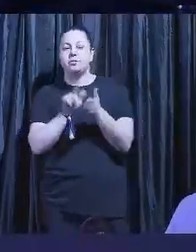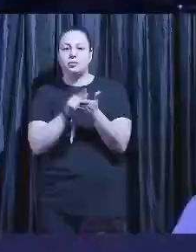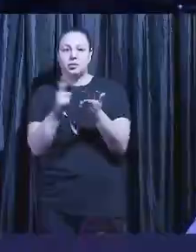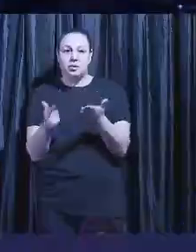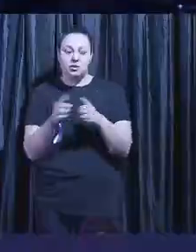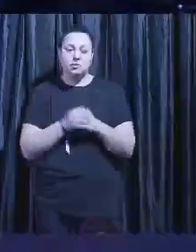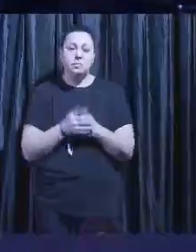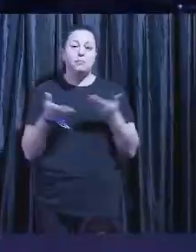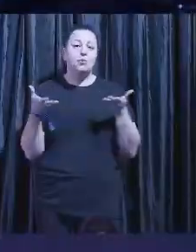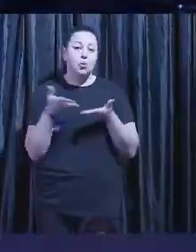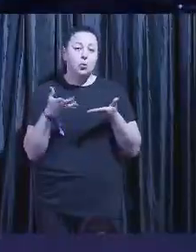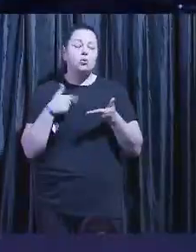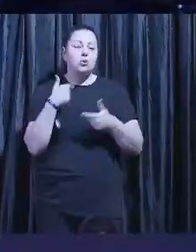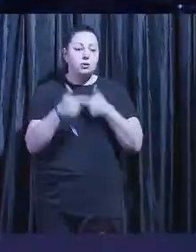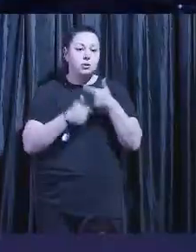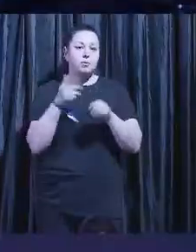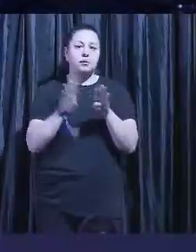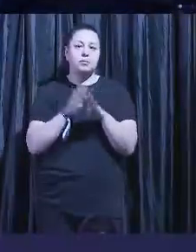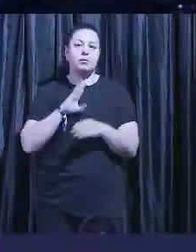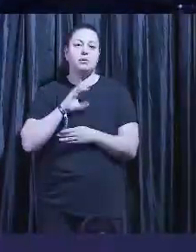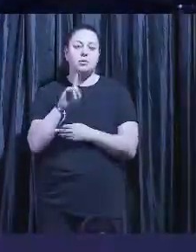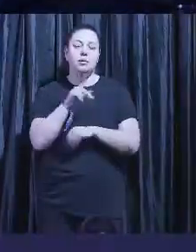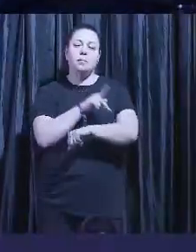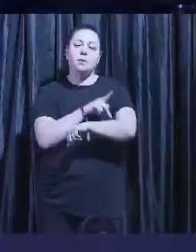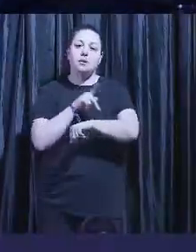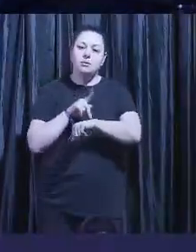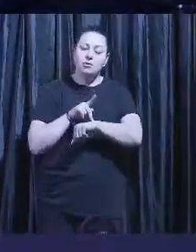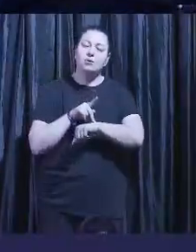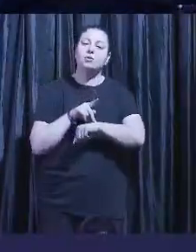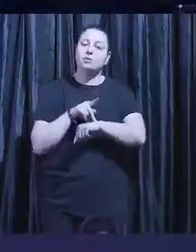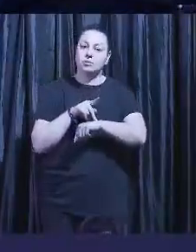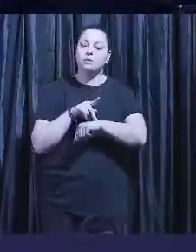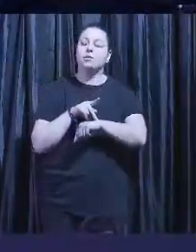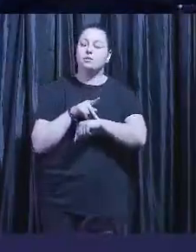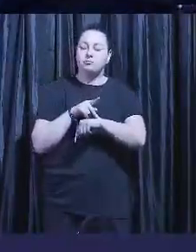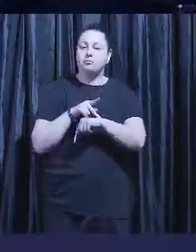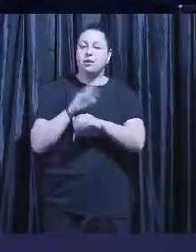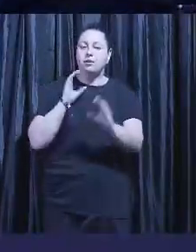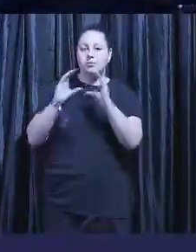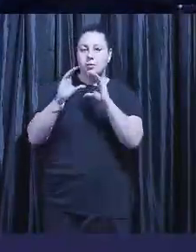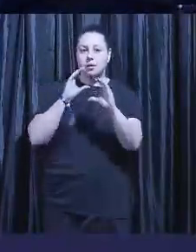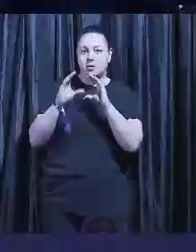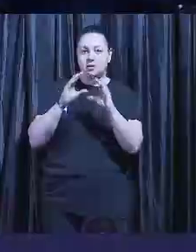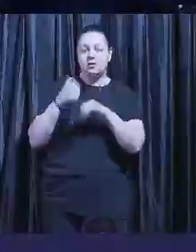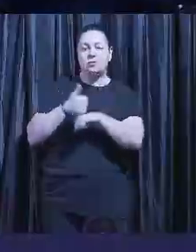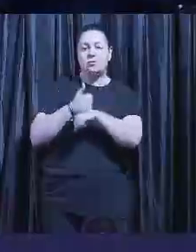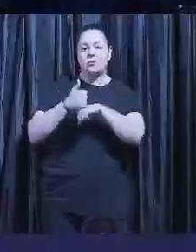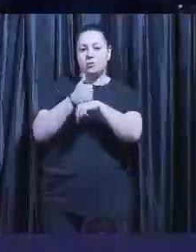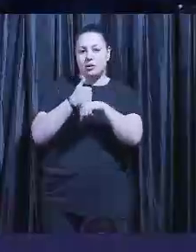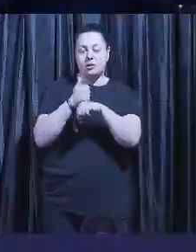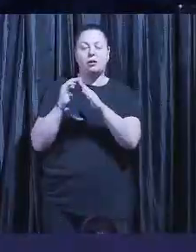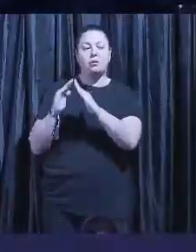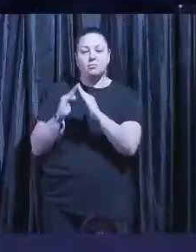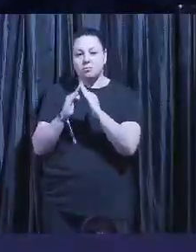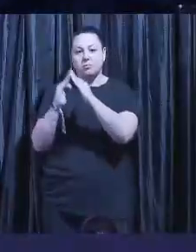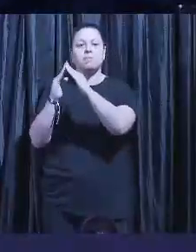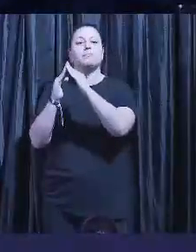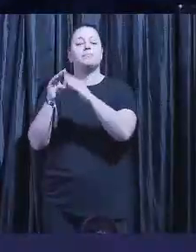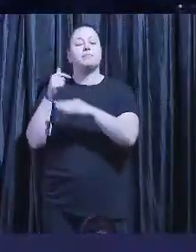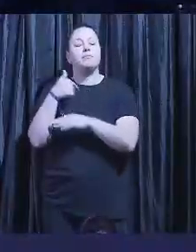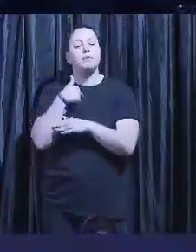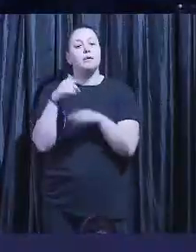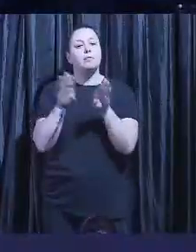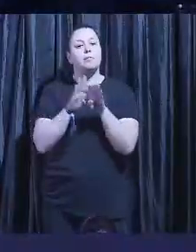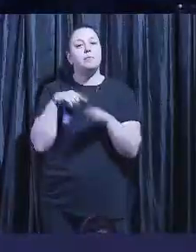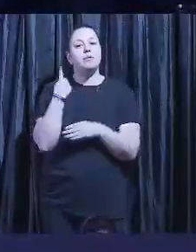atualmente, eu atuo como coordenadora pedagógica do Eixo de Comunicação do Observatório de Favelas, e é um pouco a partir da